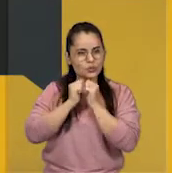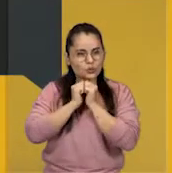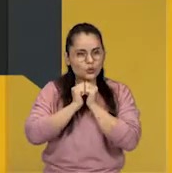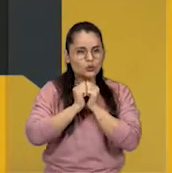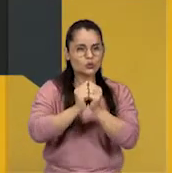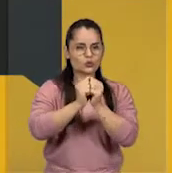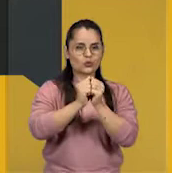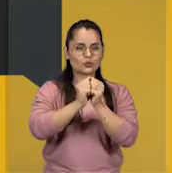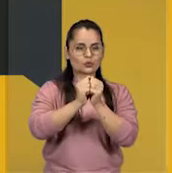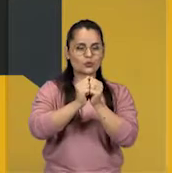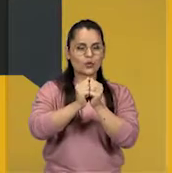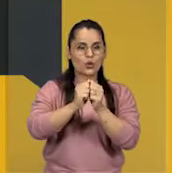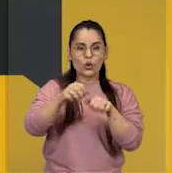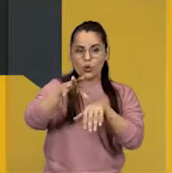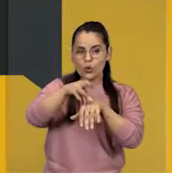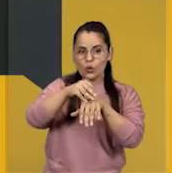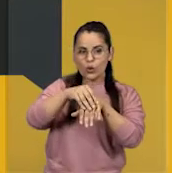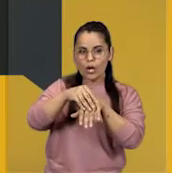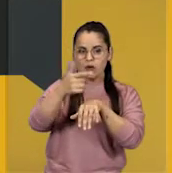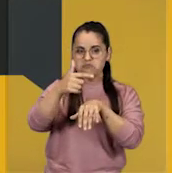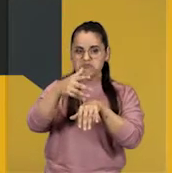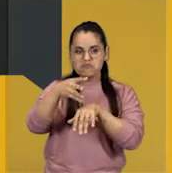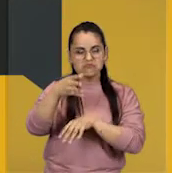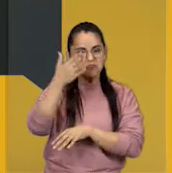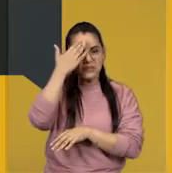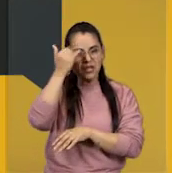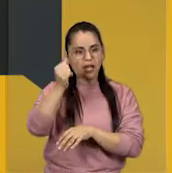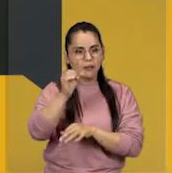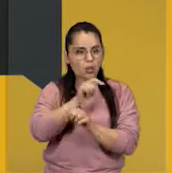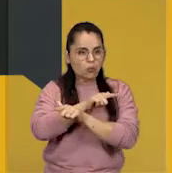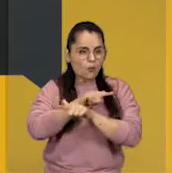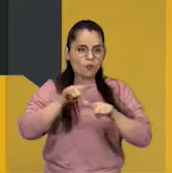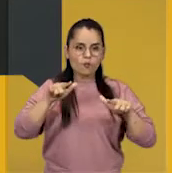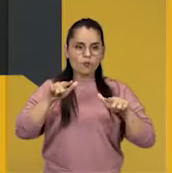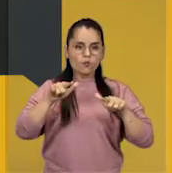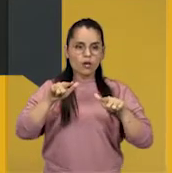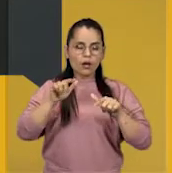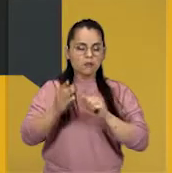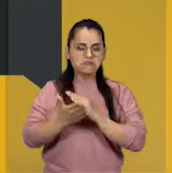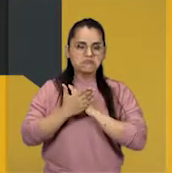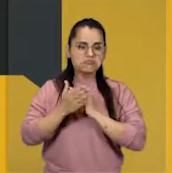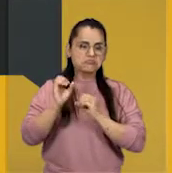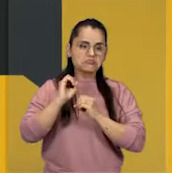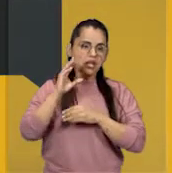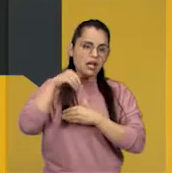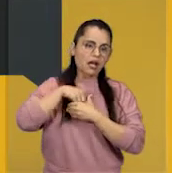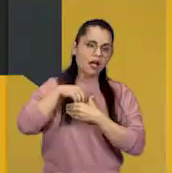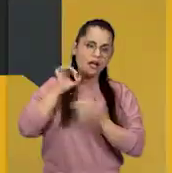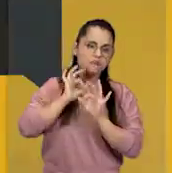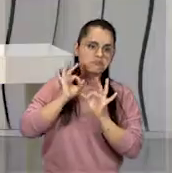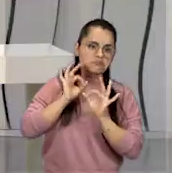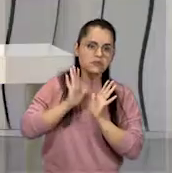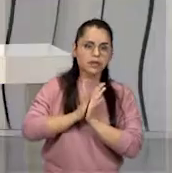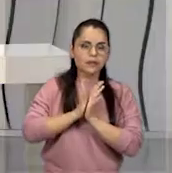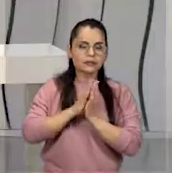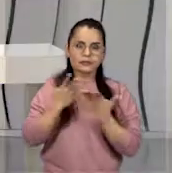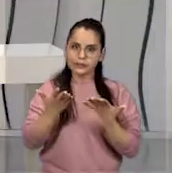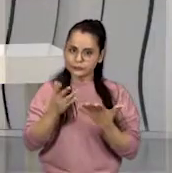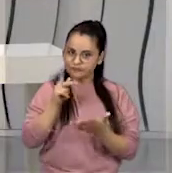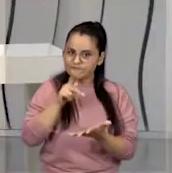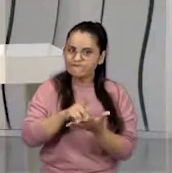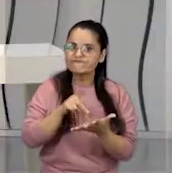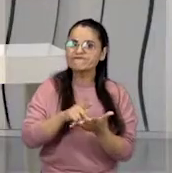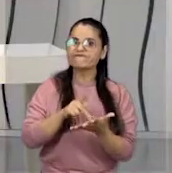dadas. Que o conhecimento sem sabedoria é vazio, não edifica e nem acrescenta. Isso é verdade. Não adianta